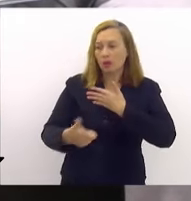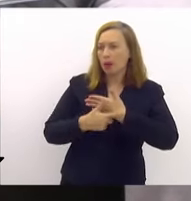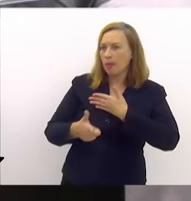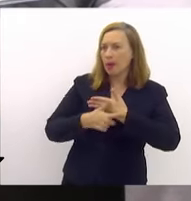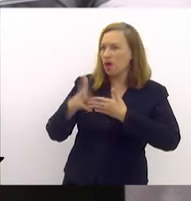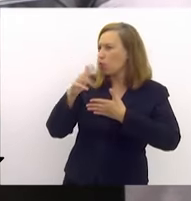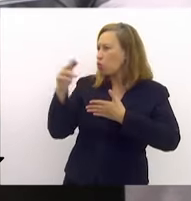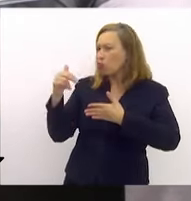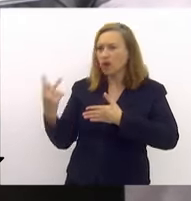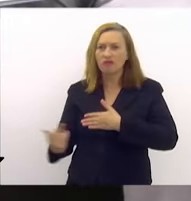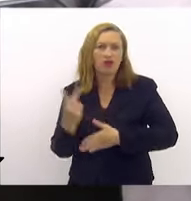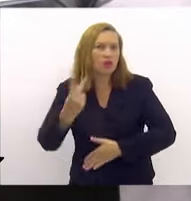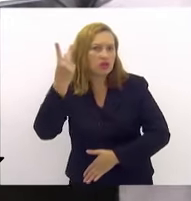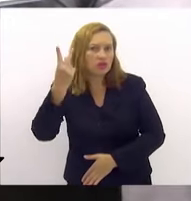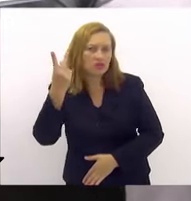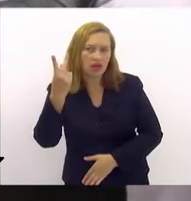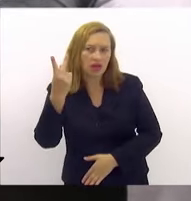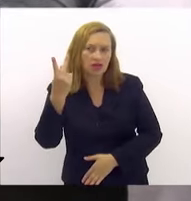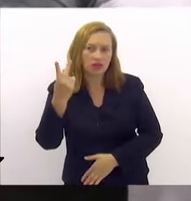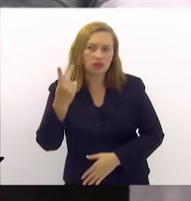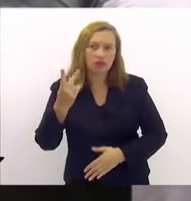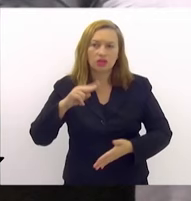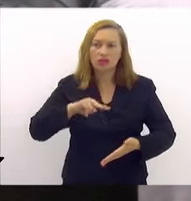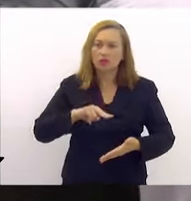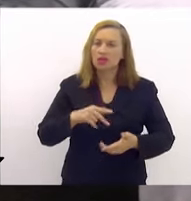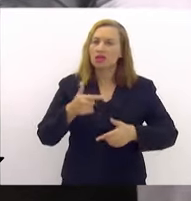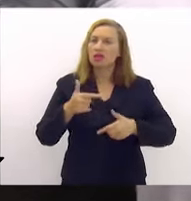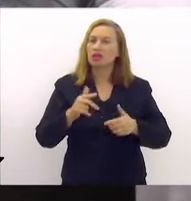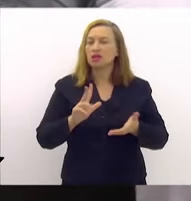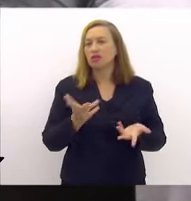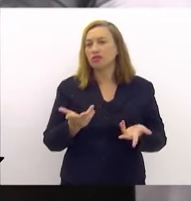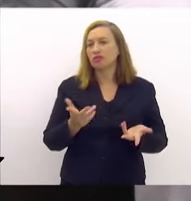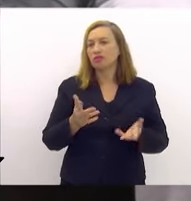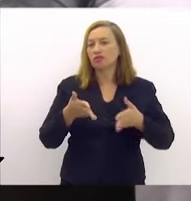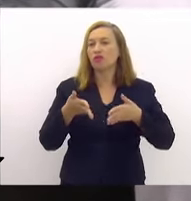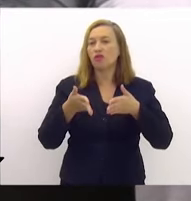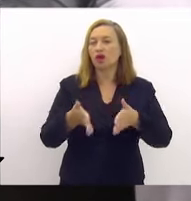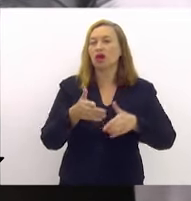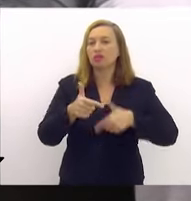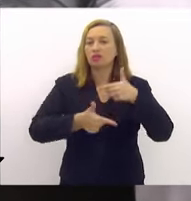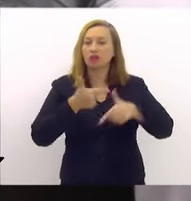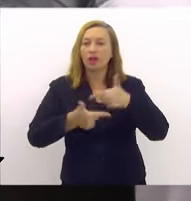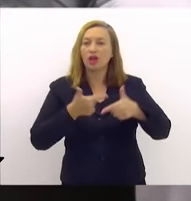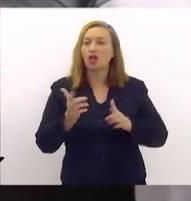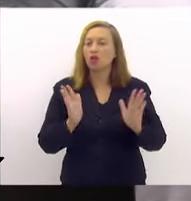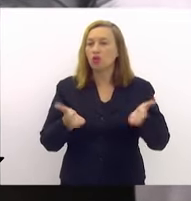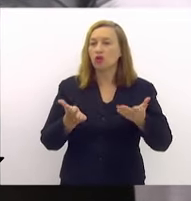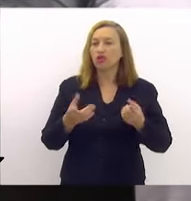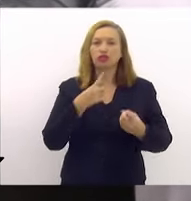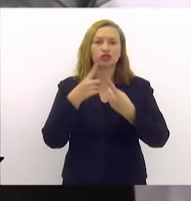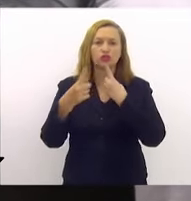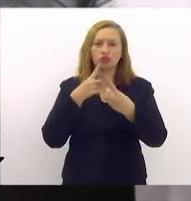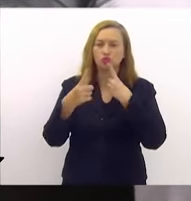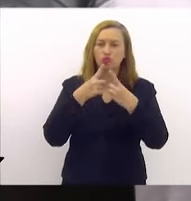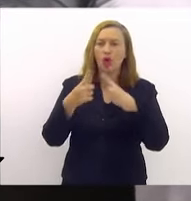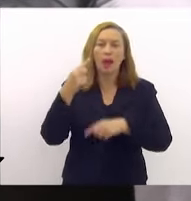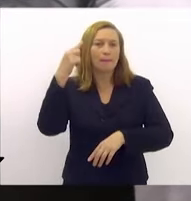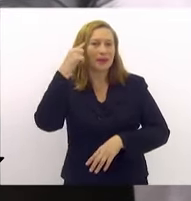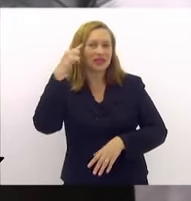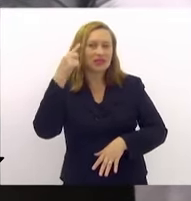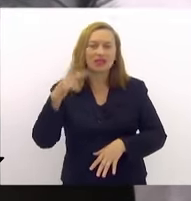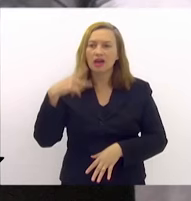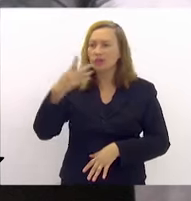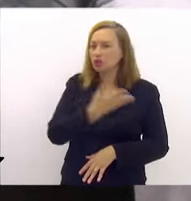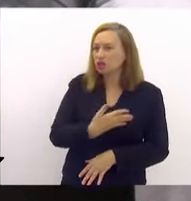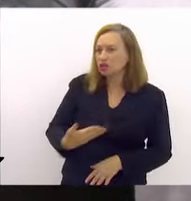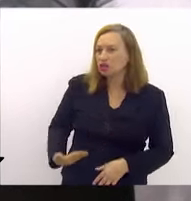foi valorizado e considerado como trabalho. E hoje em dia se debate muito isso, no ponto de vista, inclusive, de pensar políticas